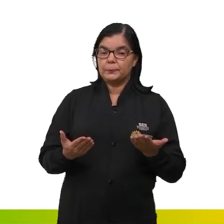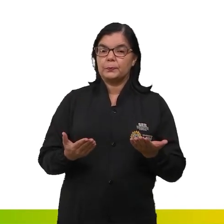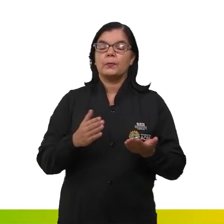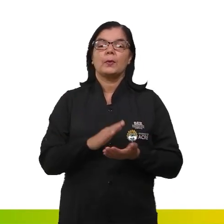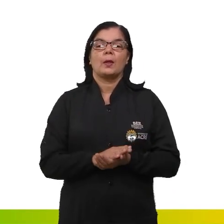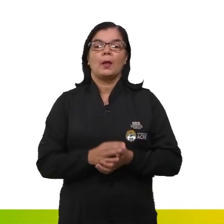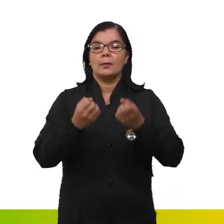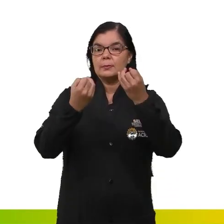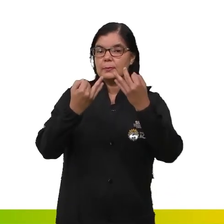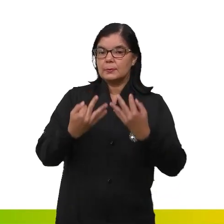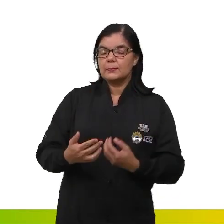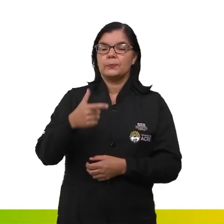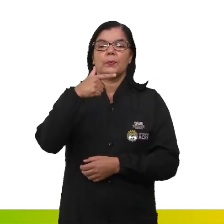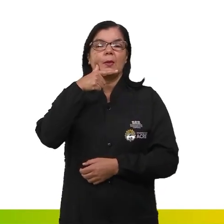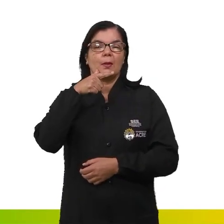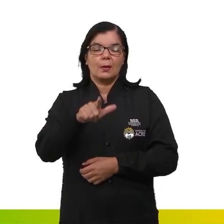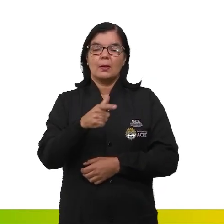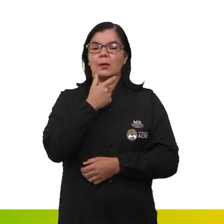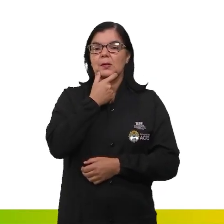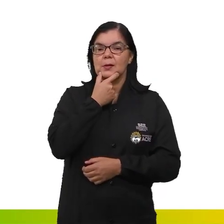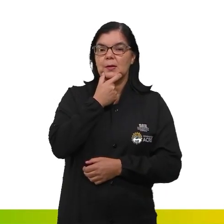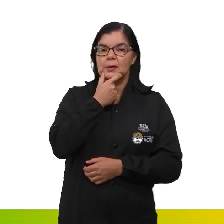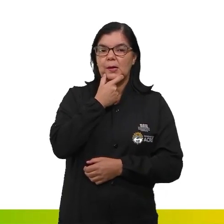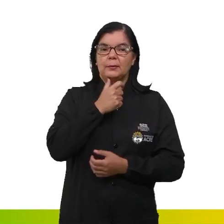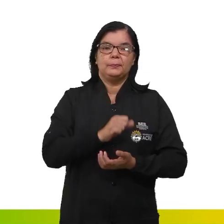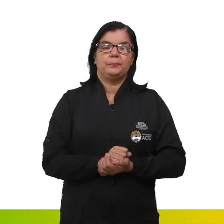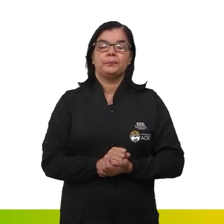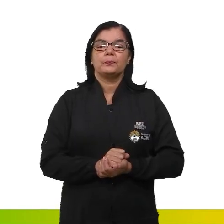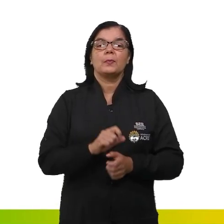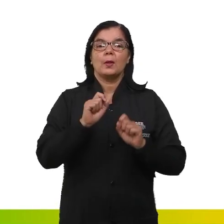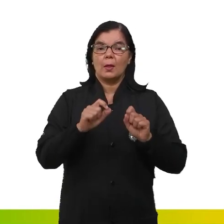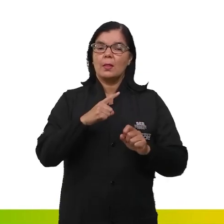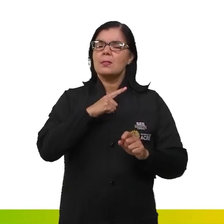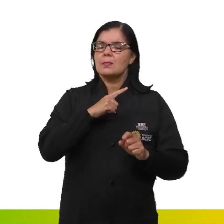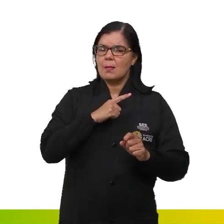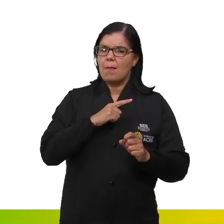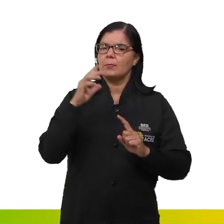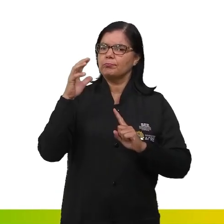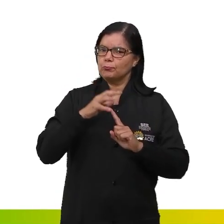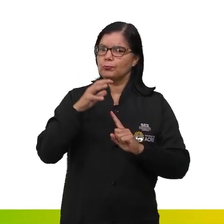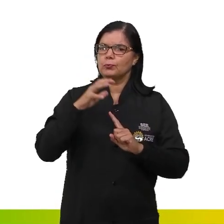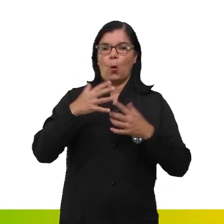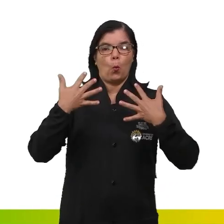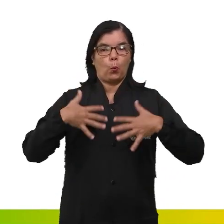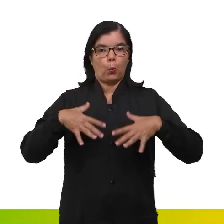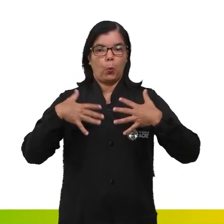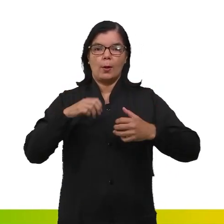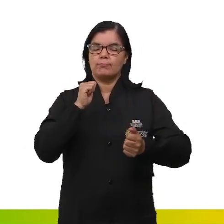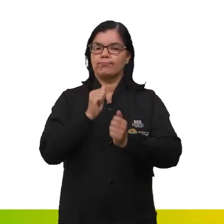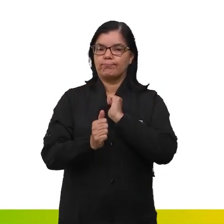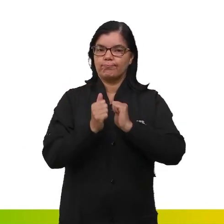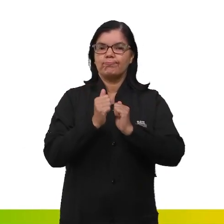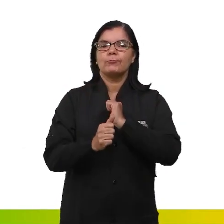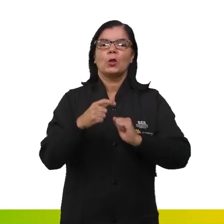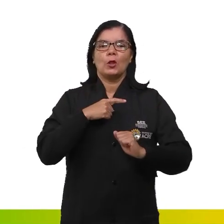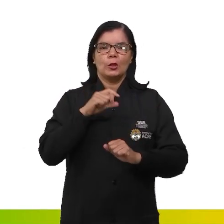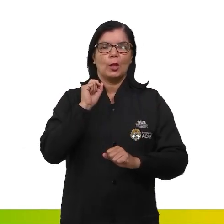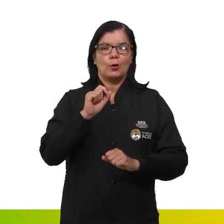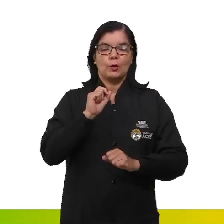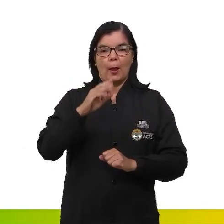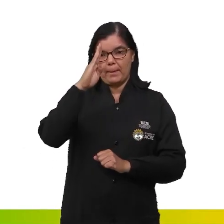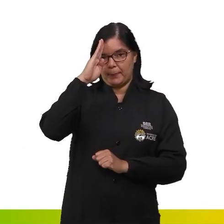começando a abordar a língua inglesa. Vamos lá. A língua inglesa possui grande influência no esporte, sendo considerada